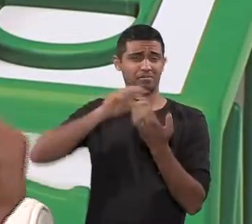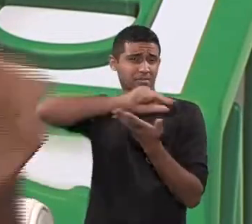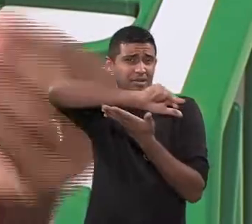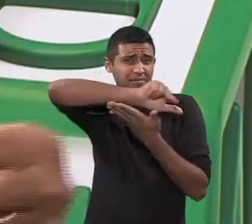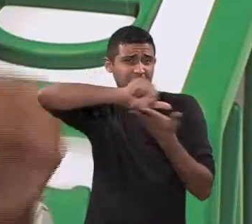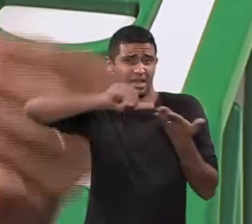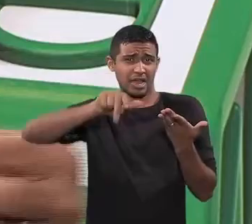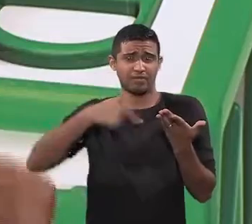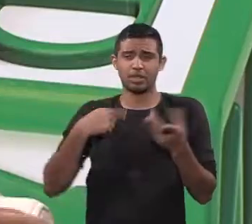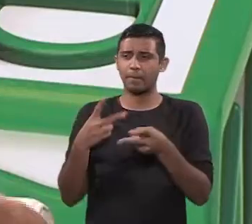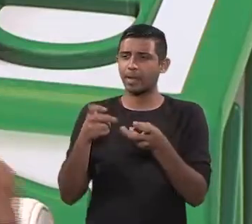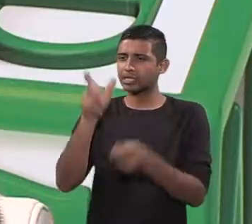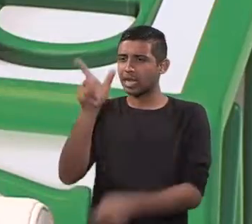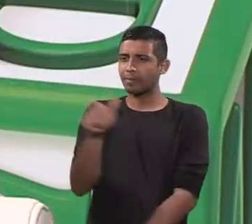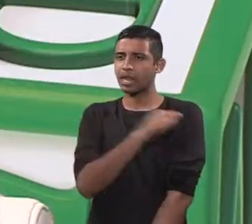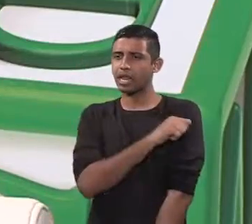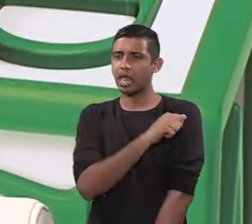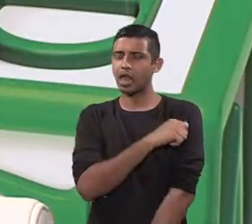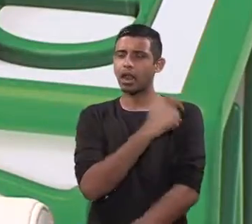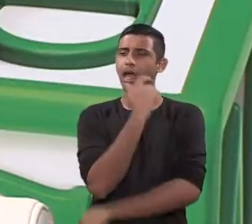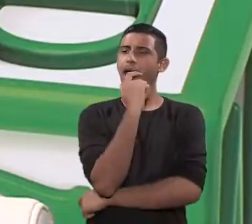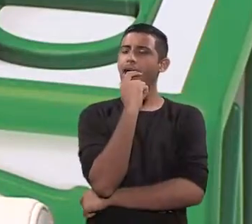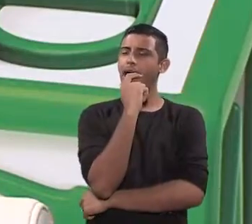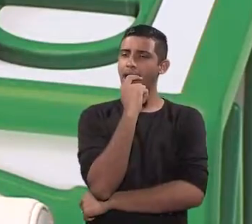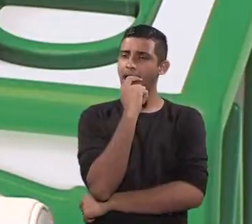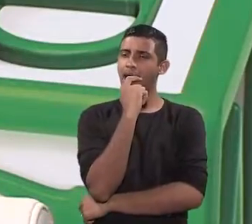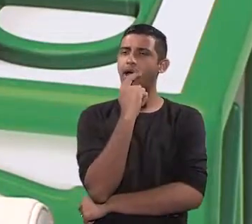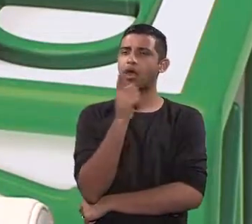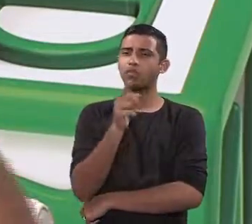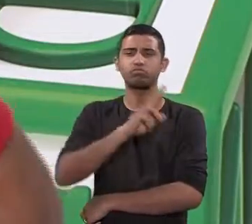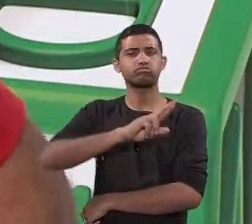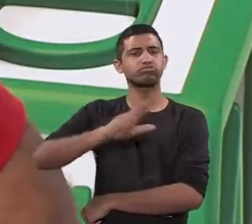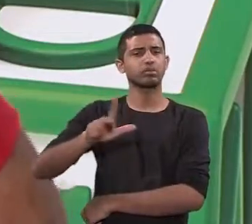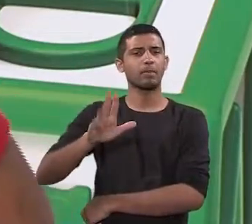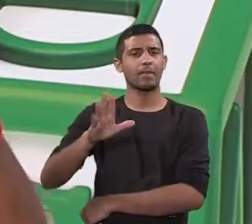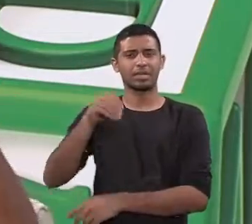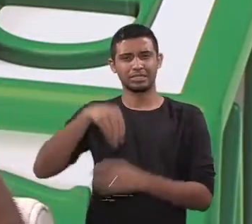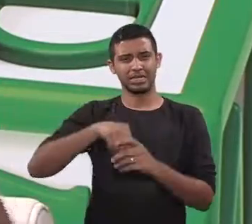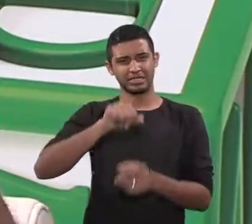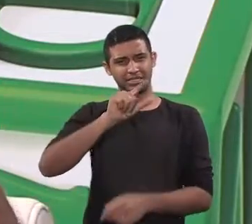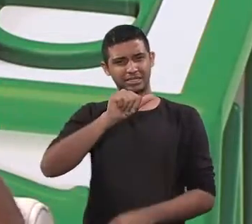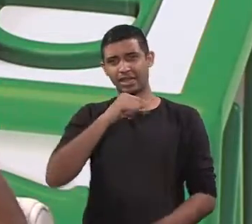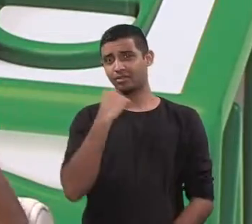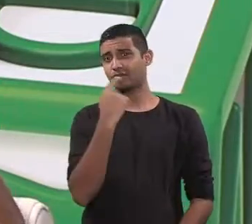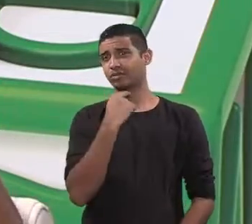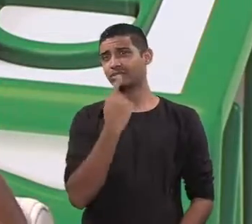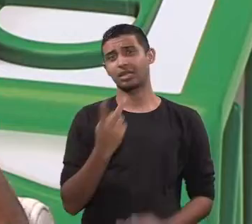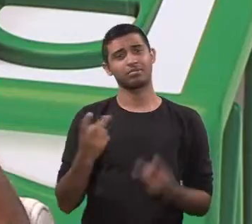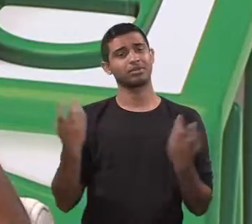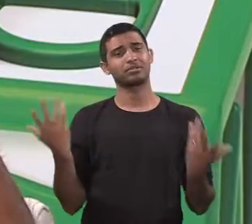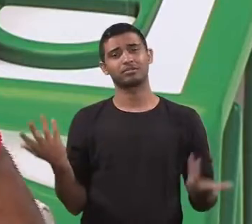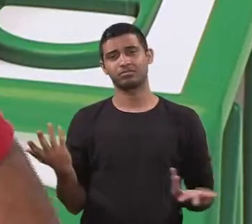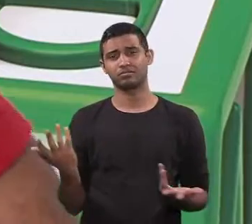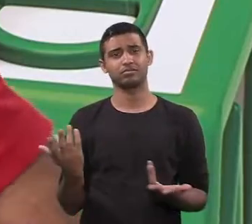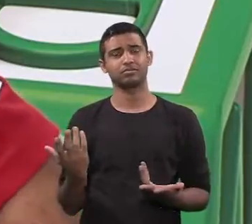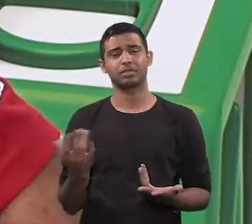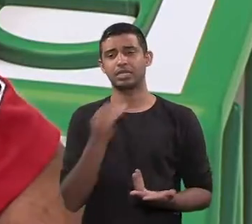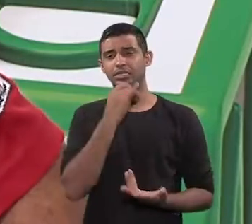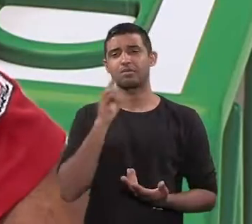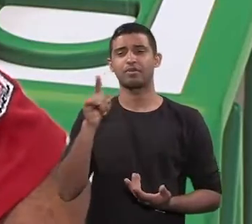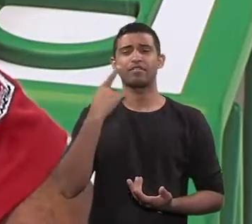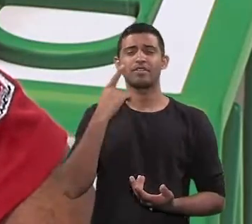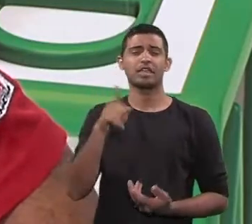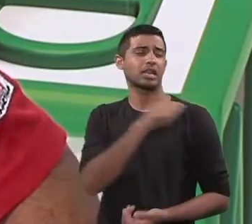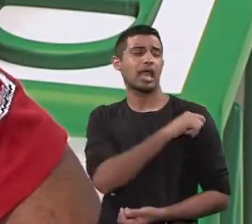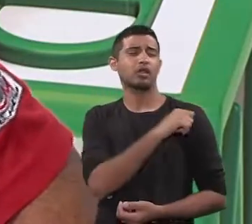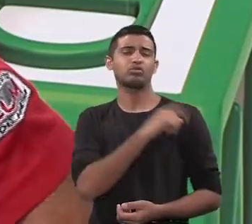vai perceber movimentos no aluno que às vezes na aula de sala de aula não proporciona essa oportunidade. Você vai encontrar dificuldade do